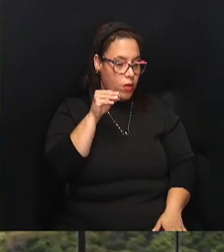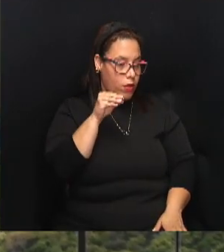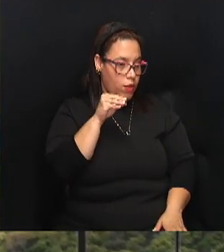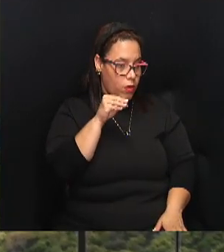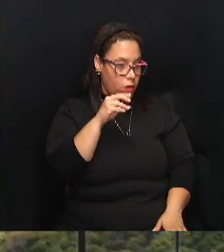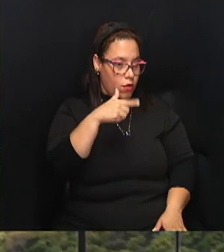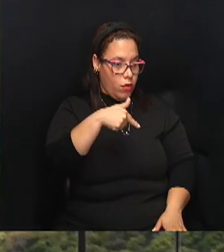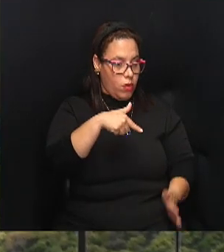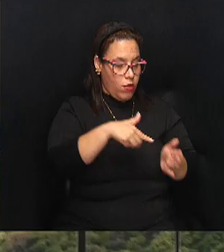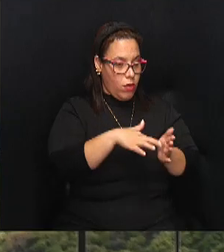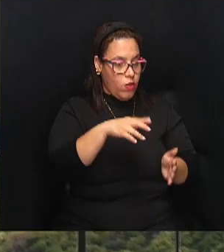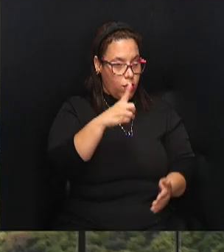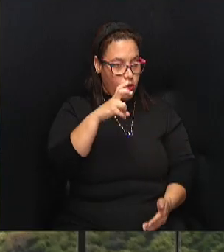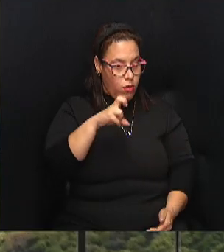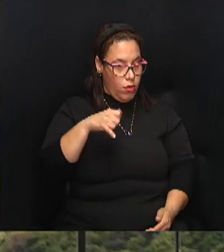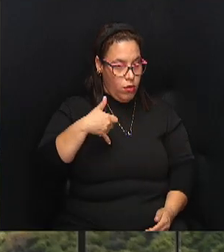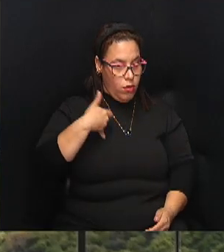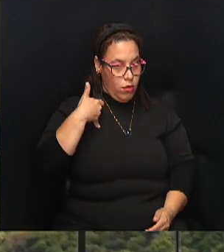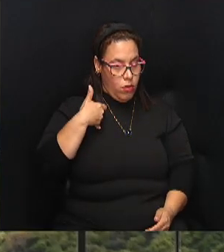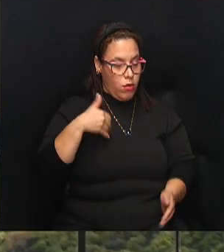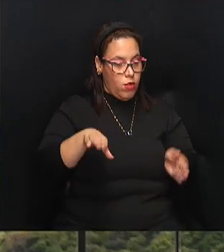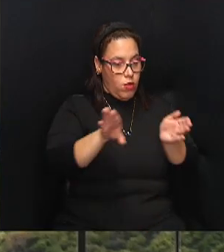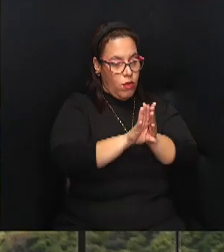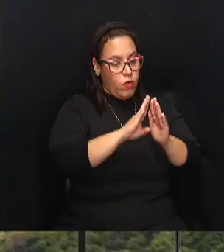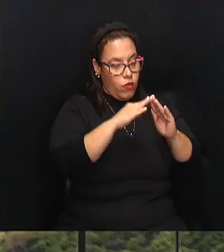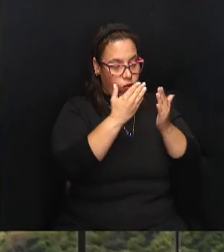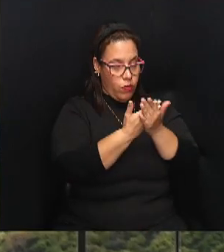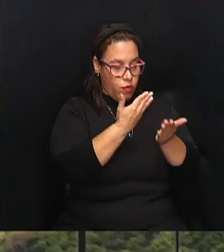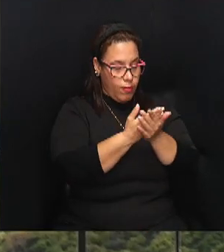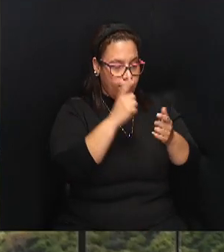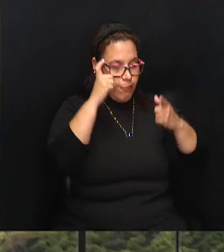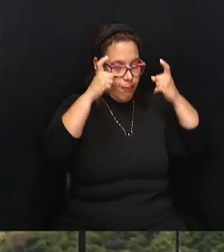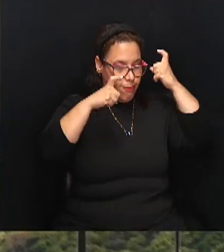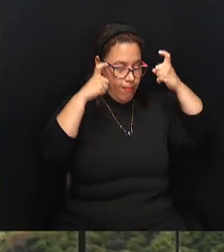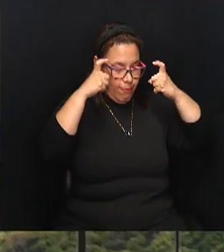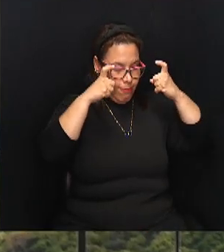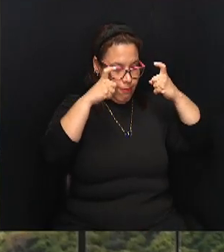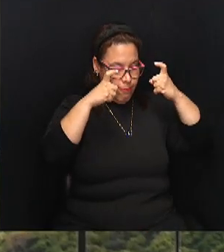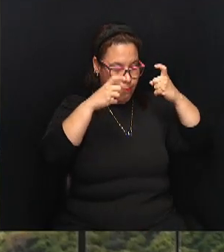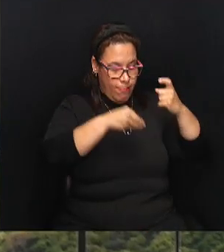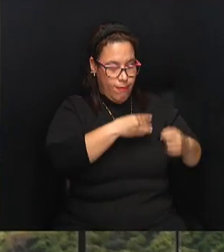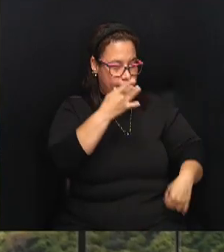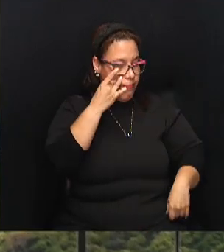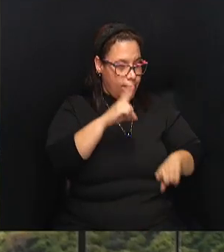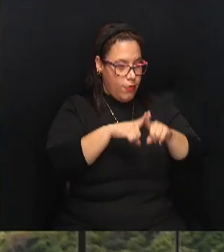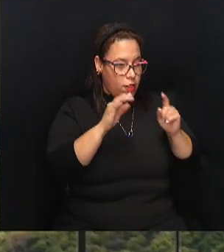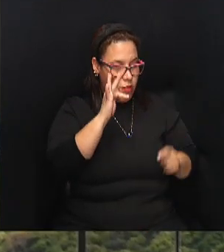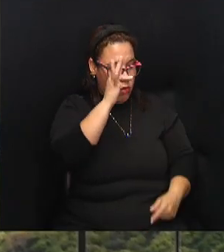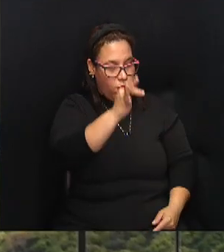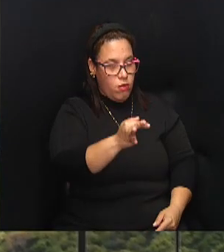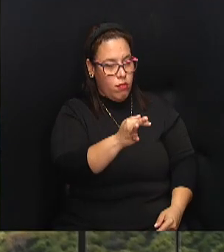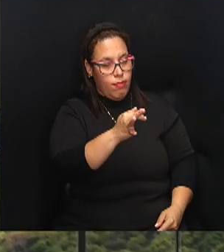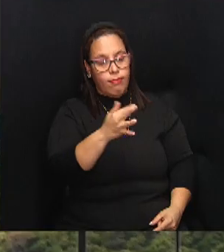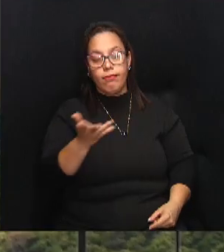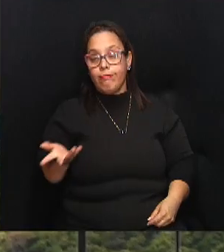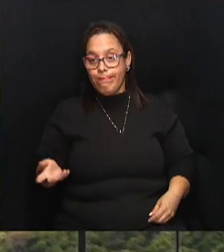de 7 a 15 anos frequentam a escola. É uma preocupação para o presente, mas também para o futuro, né?